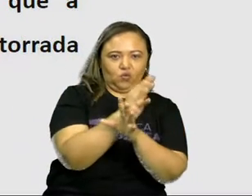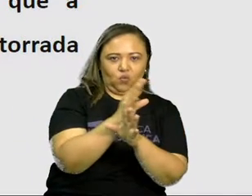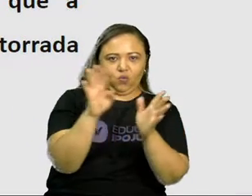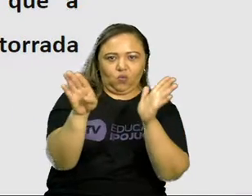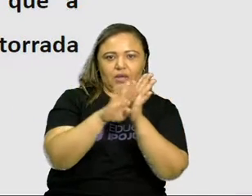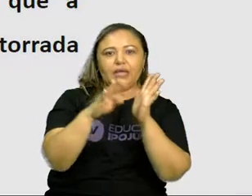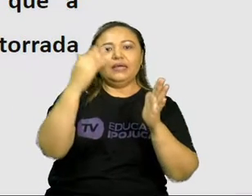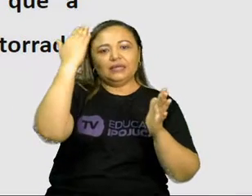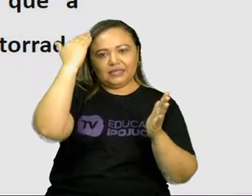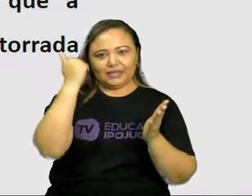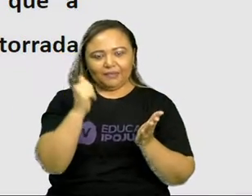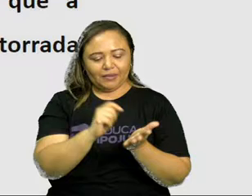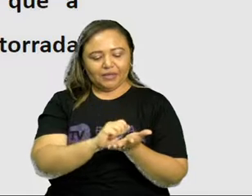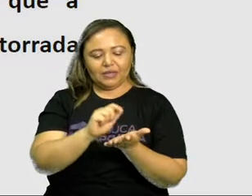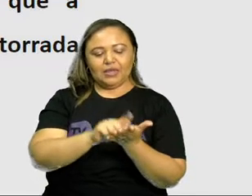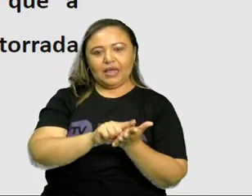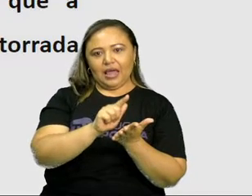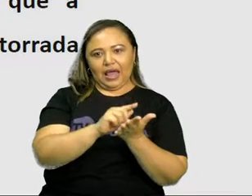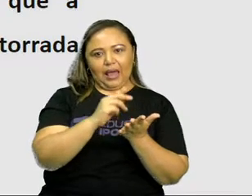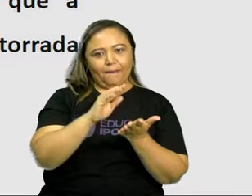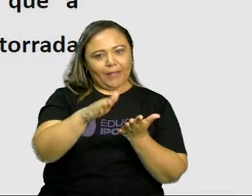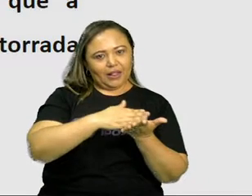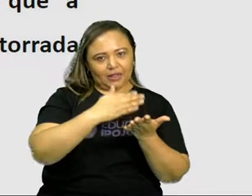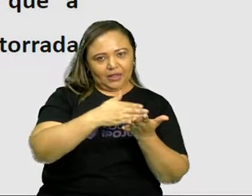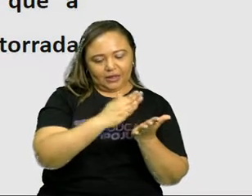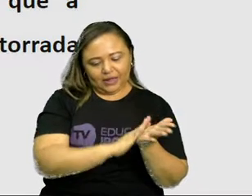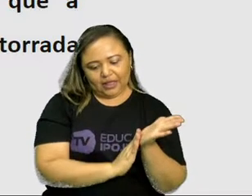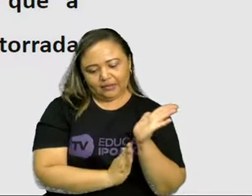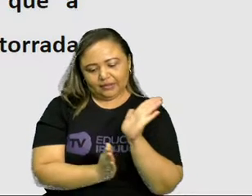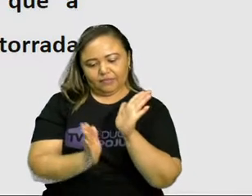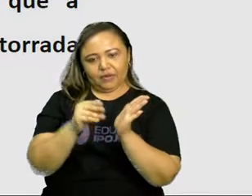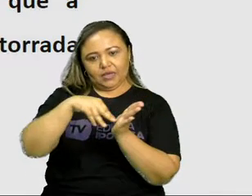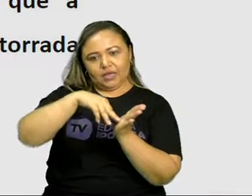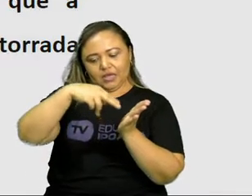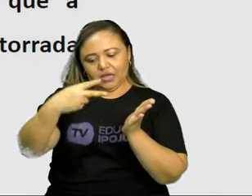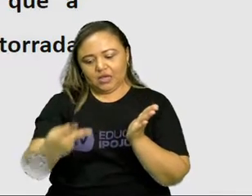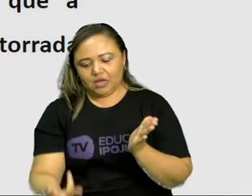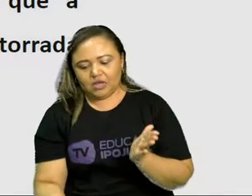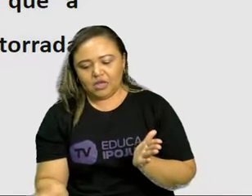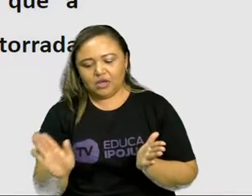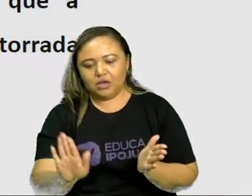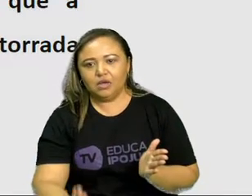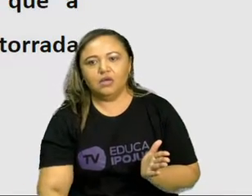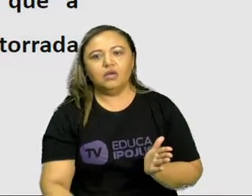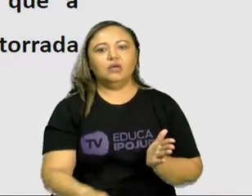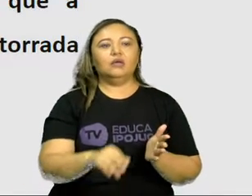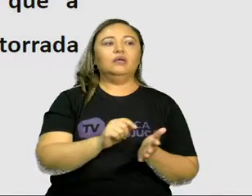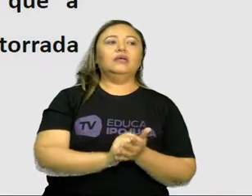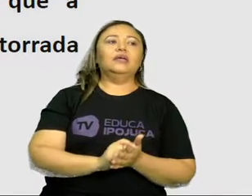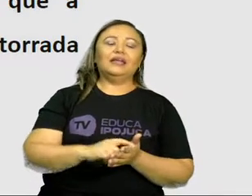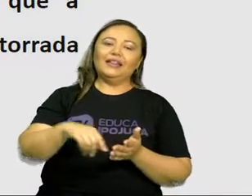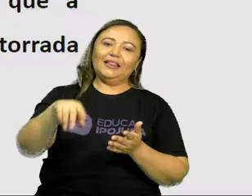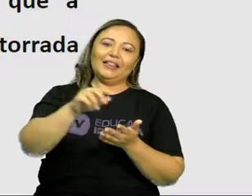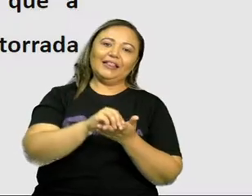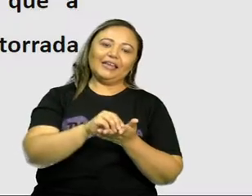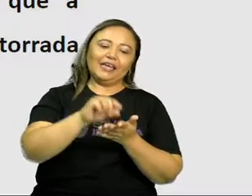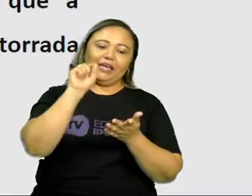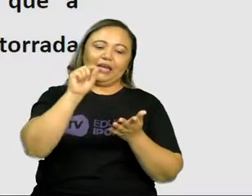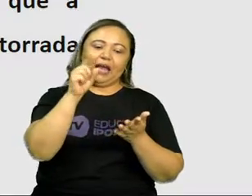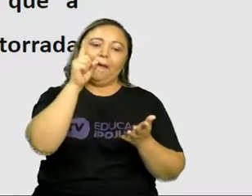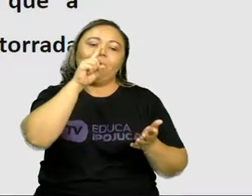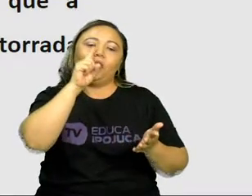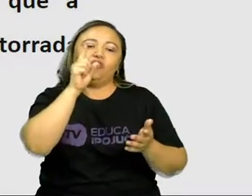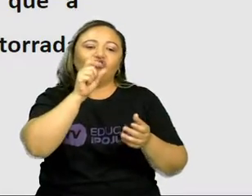manteiga sempre cai de encontro ao chão, simplesmente porque a torrada não tem tempo, durante a